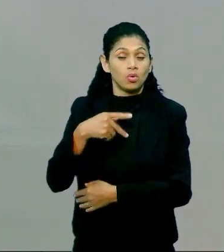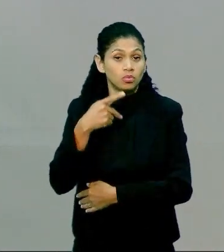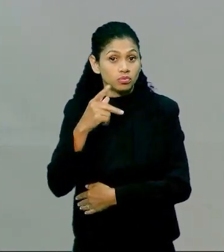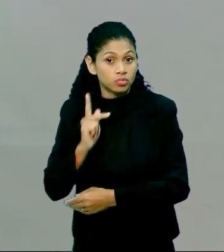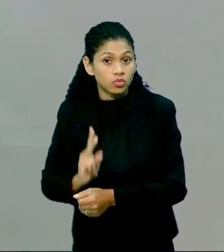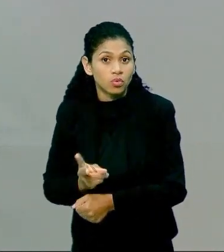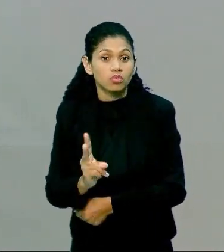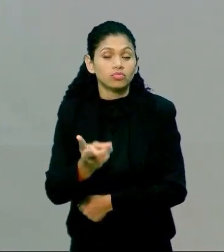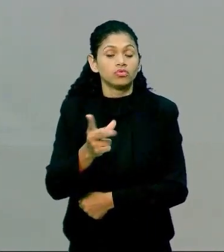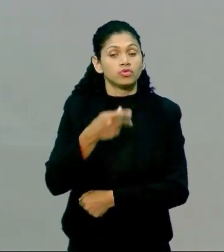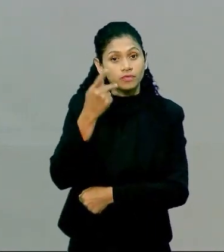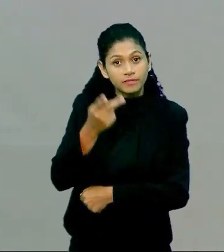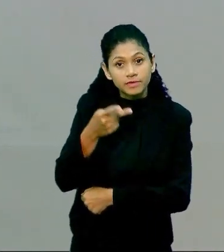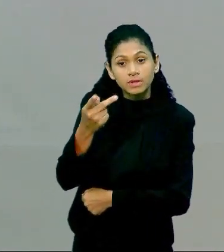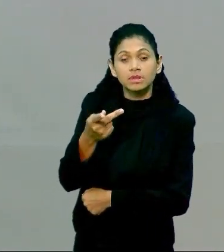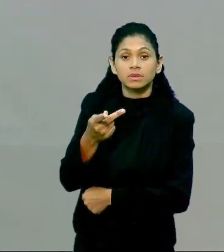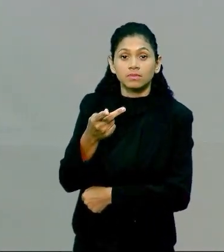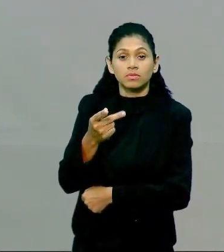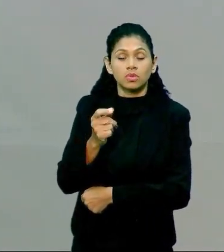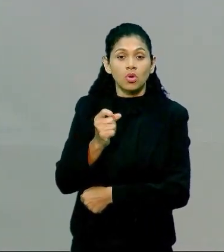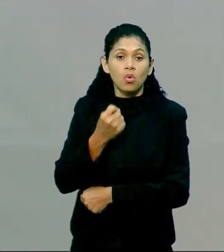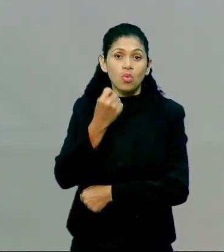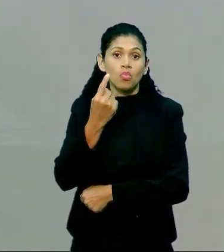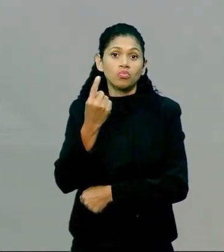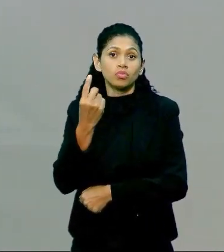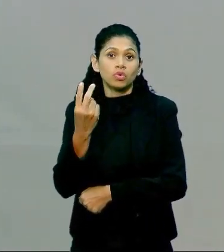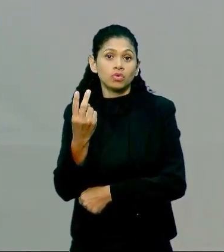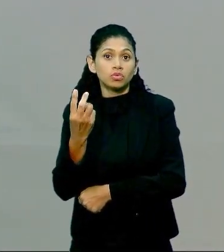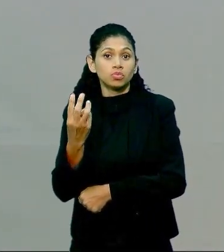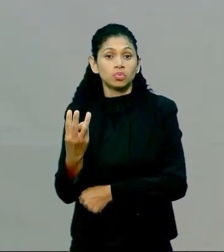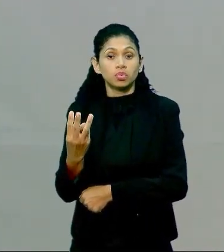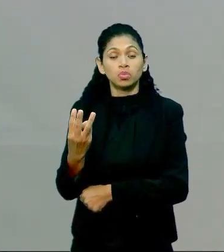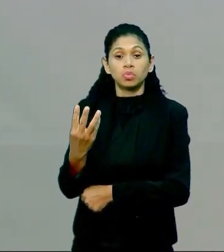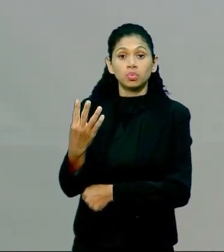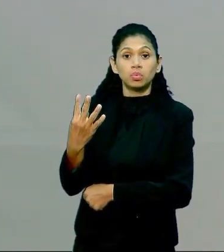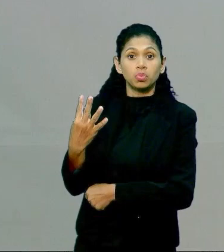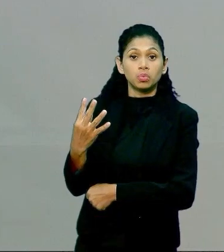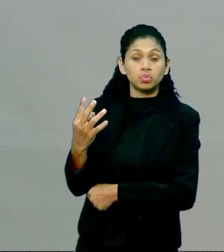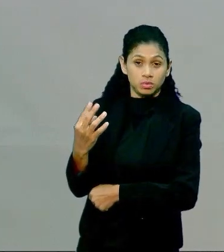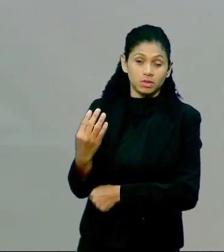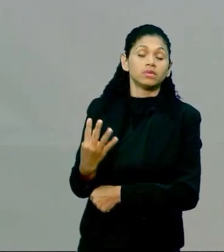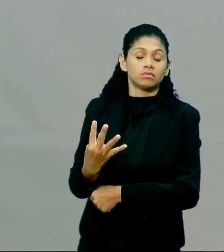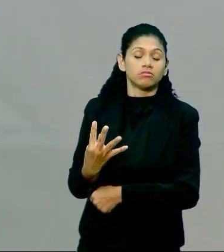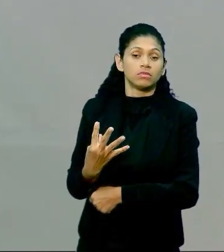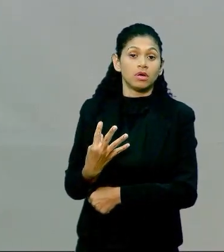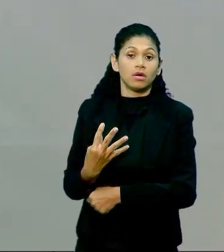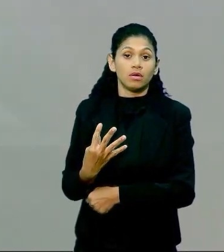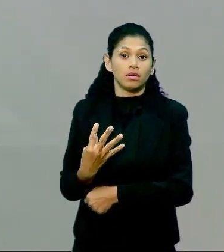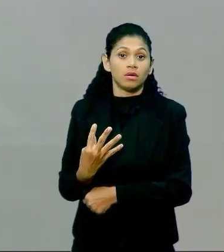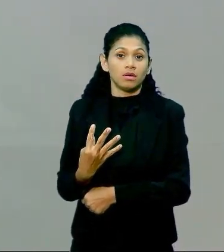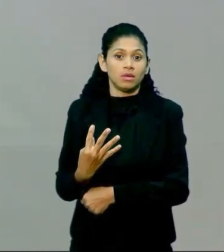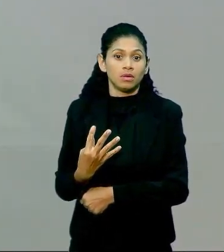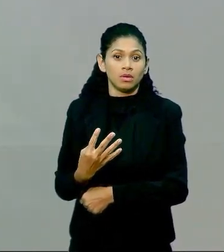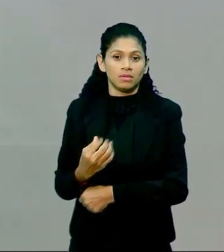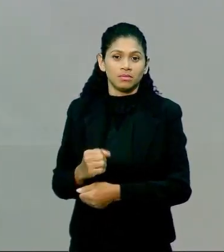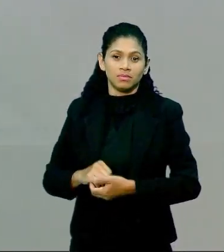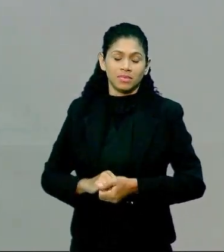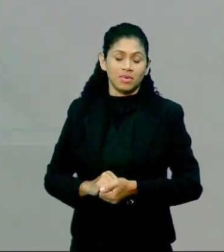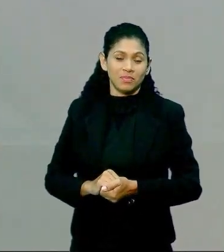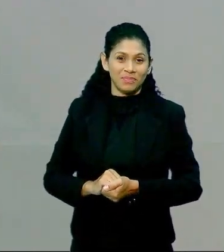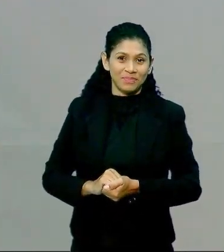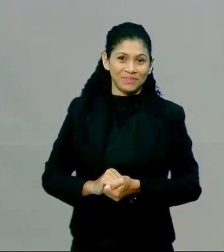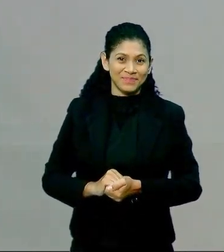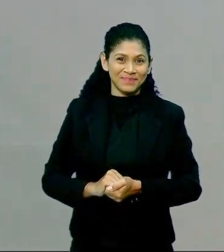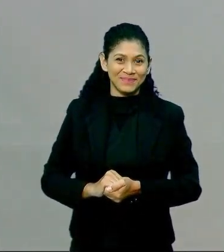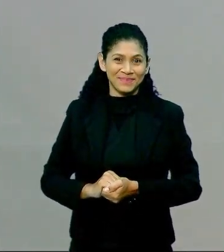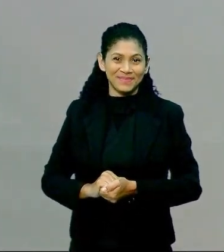1 a 8, só que eu posso falar 1, 2, 3, 4, 5, 6, 7 e 8. E para desespero da Del, eu posso falar 1, 2, 3, 4, 5, 6, 7 e 8.